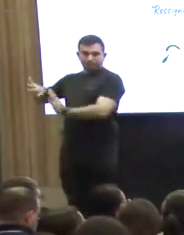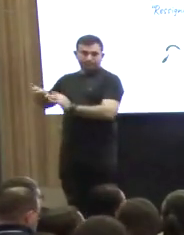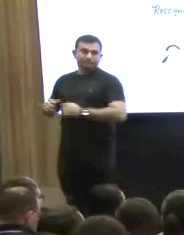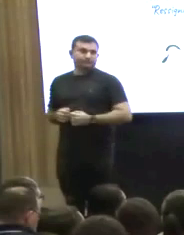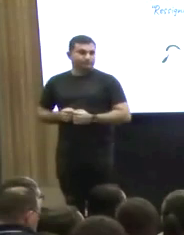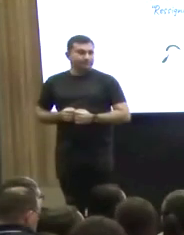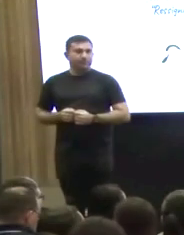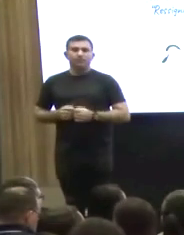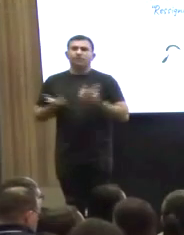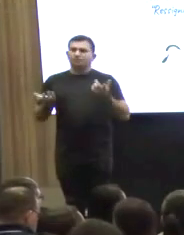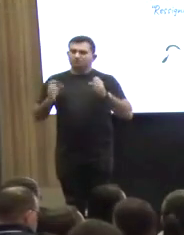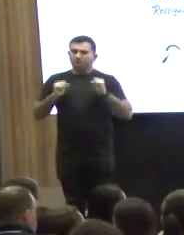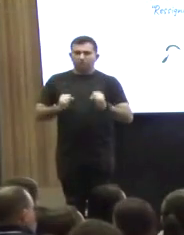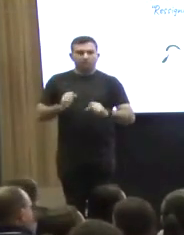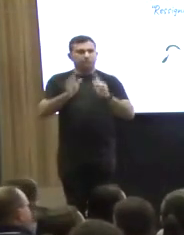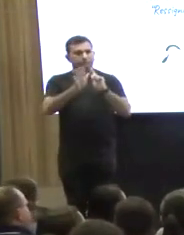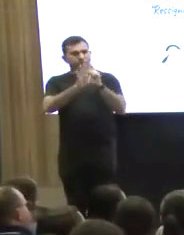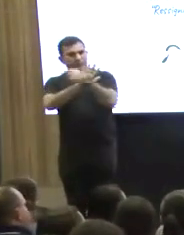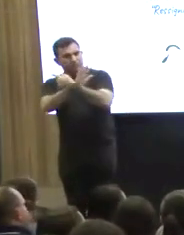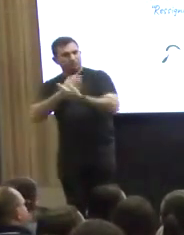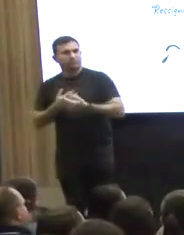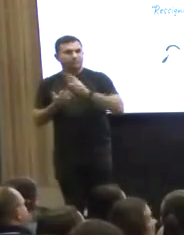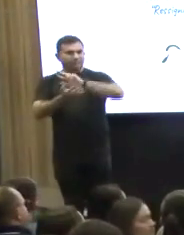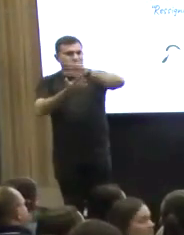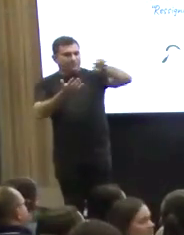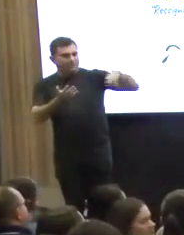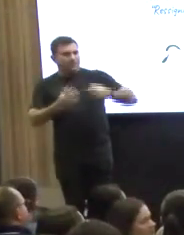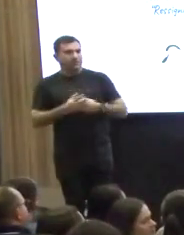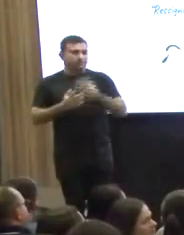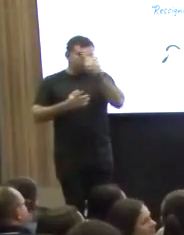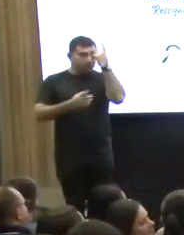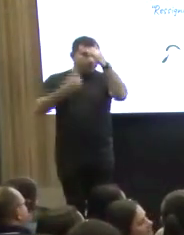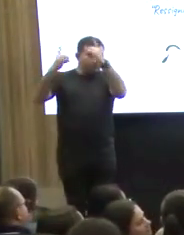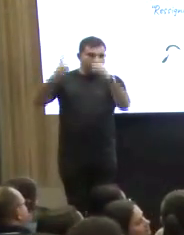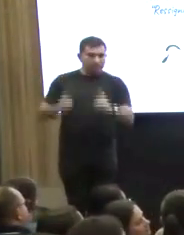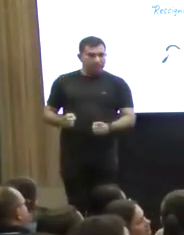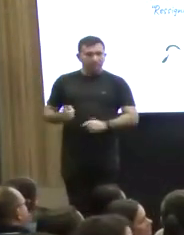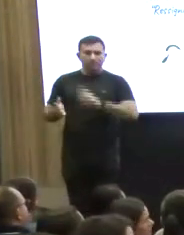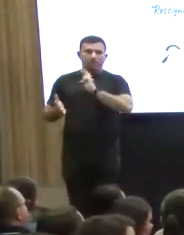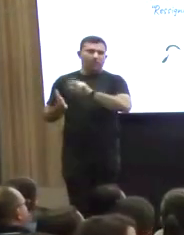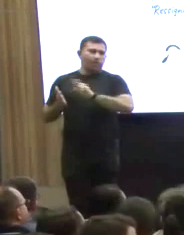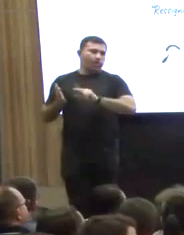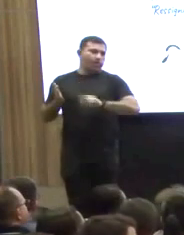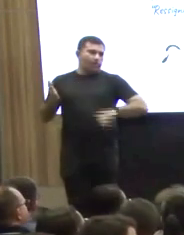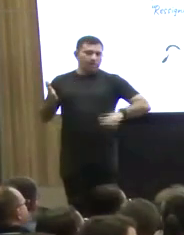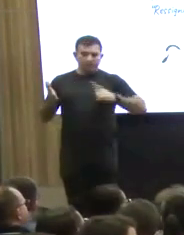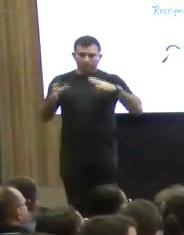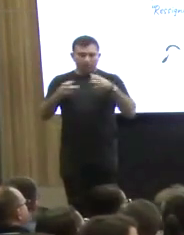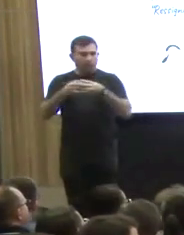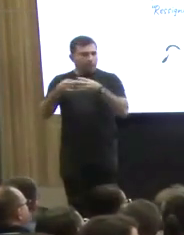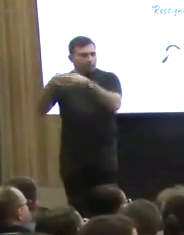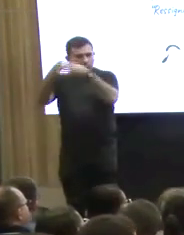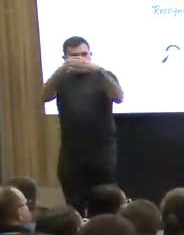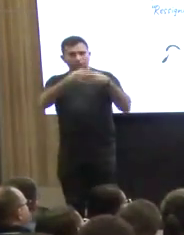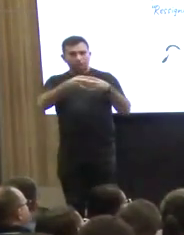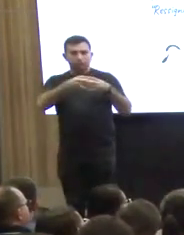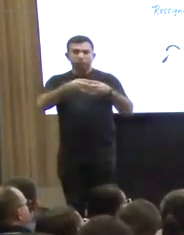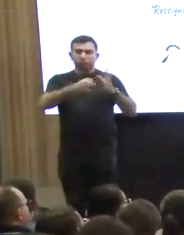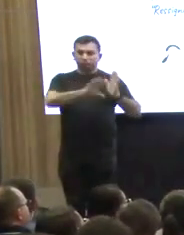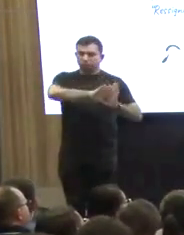gênero, sexualidade, portadores de deficiência, etc., etc. Os grupos, ao longo do processo histórico, vão